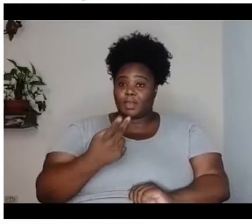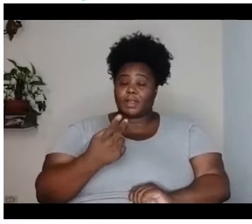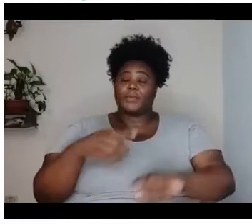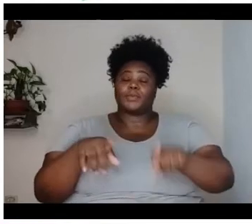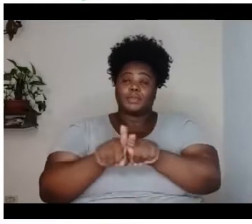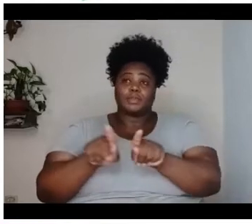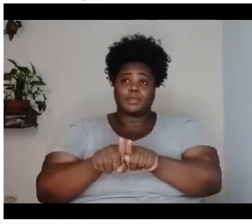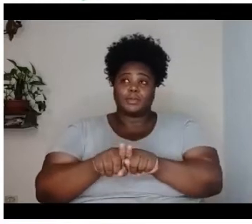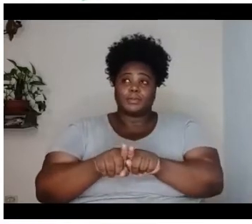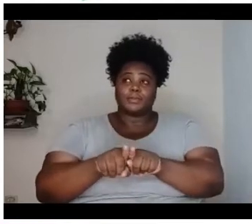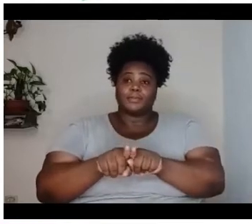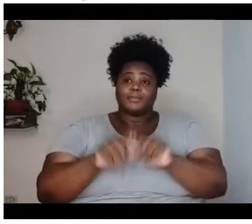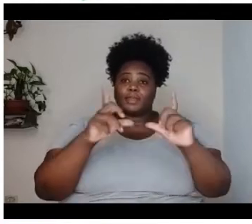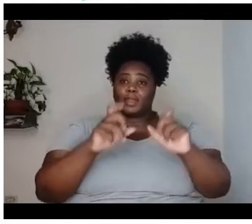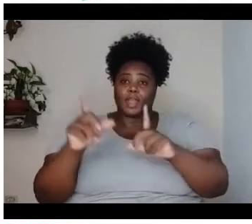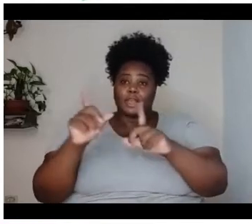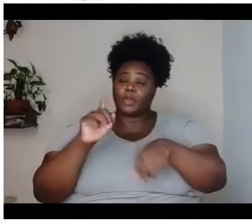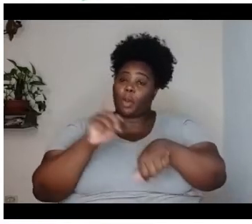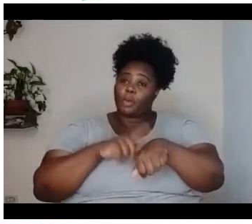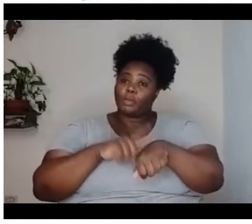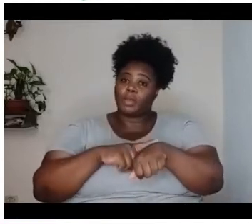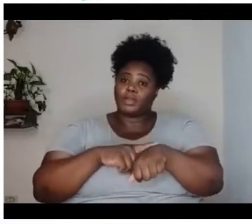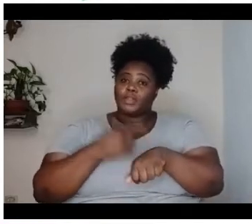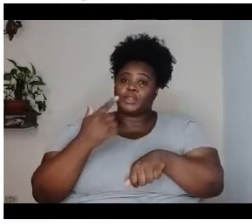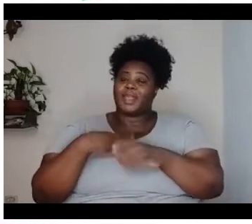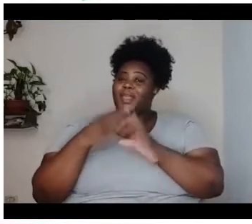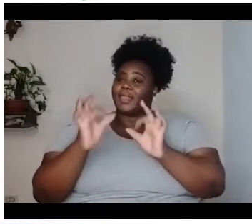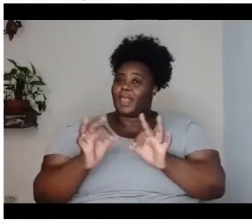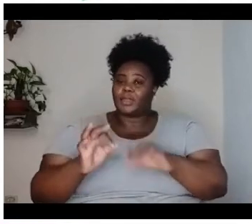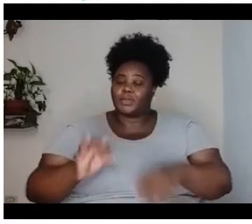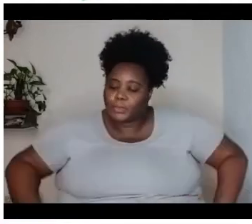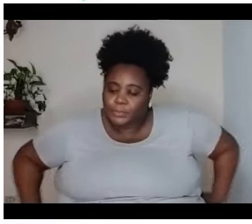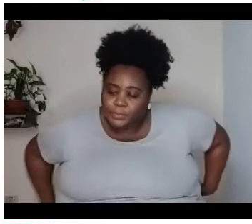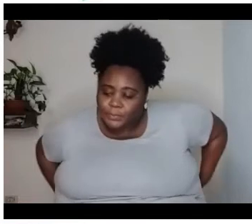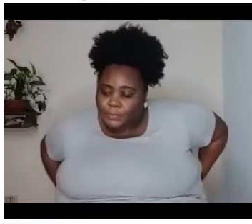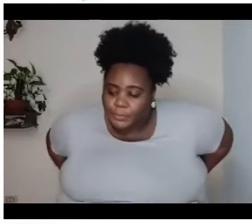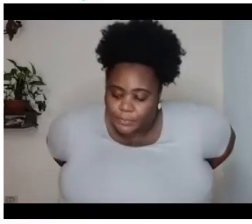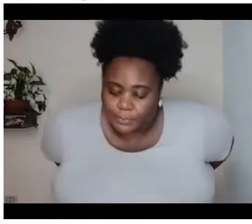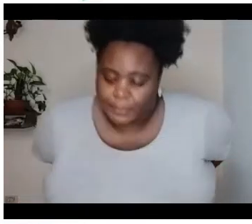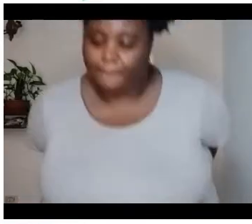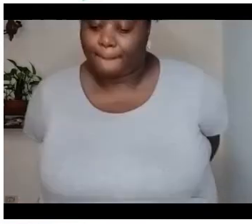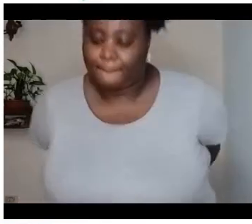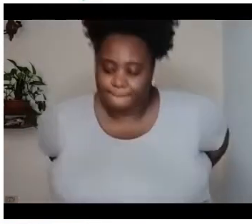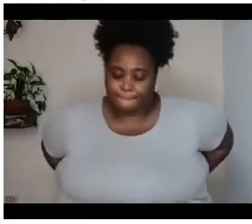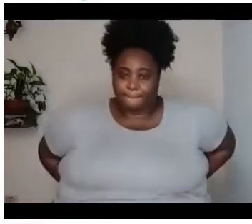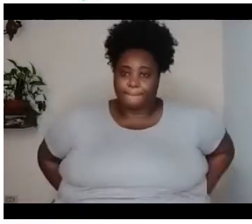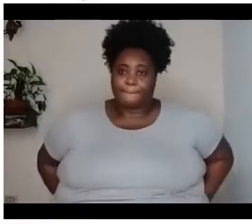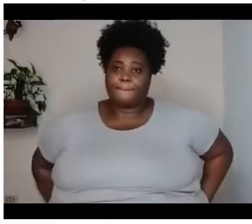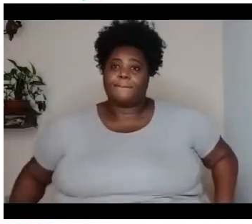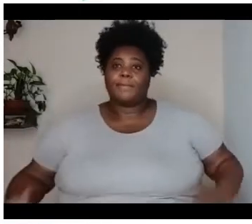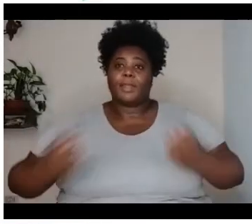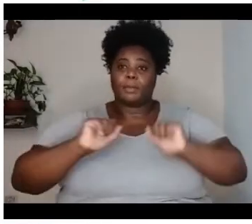esses registros ou esses momentos que não dão certo, né? E como você também utiliza isso. Você podia comentar um pouco